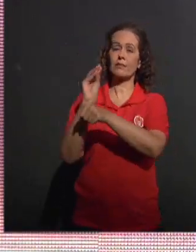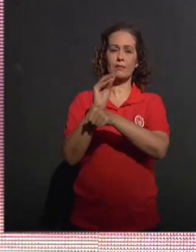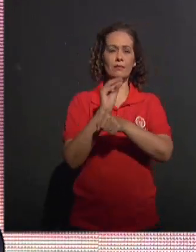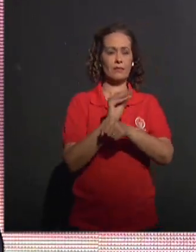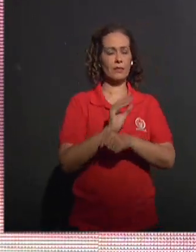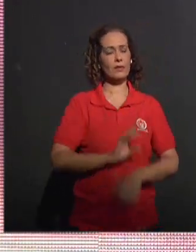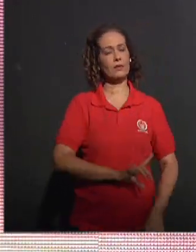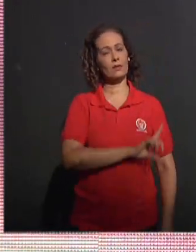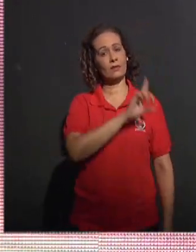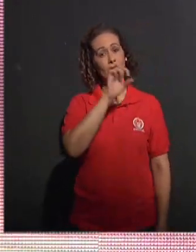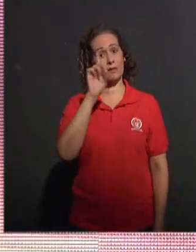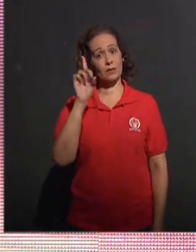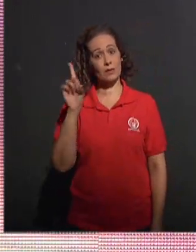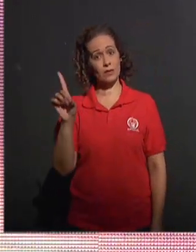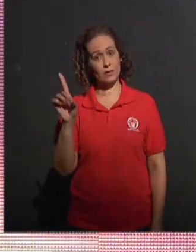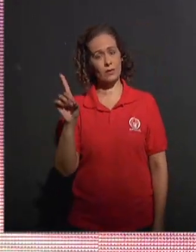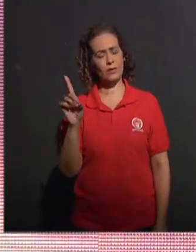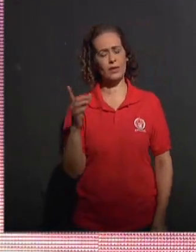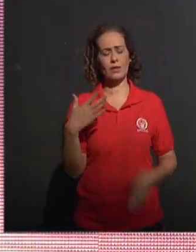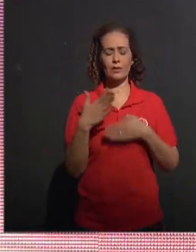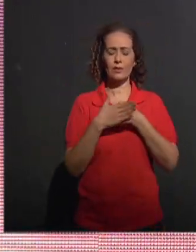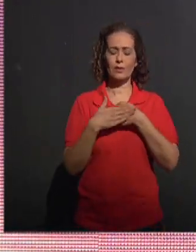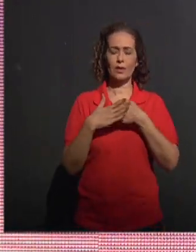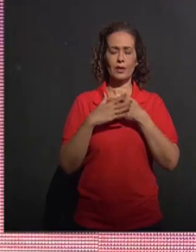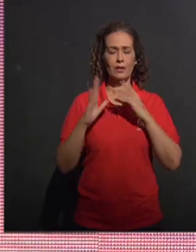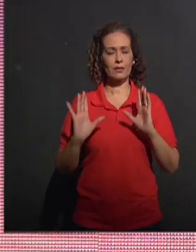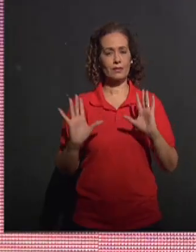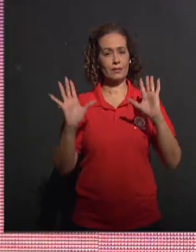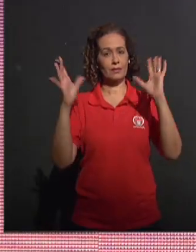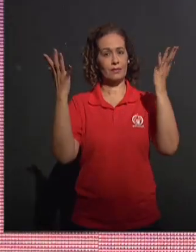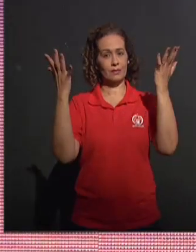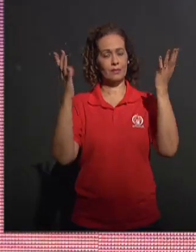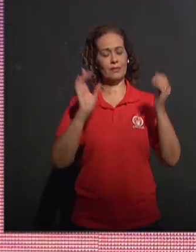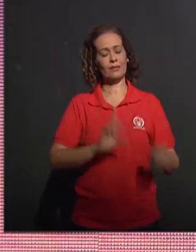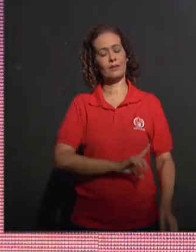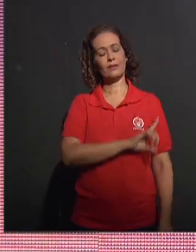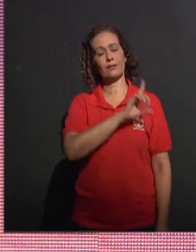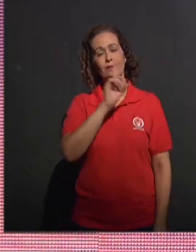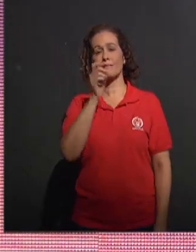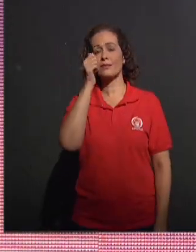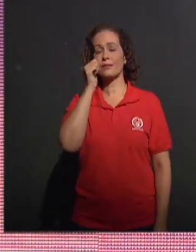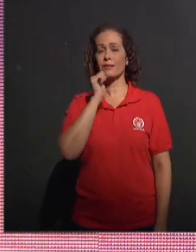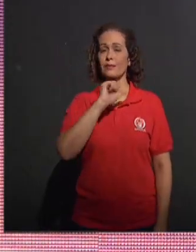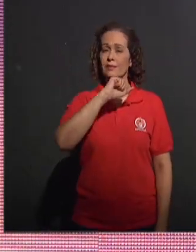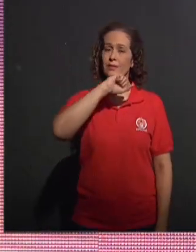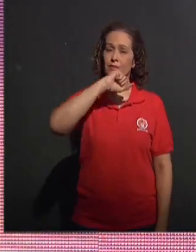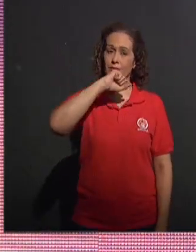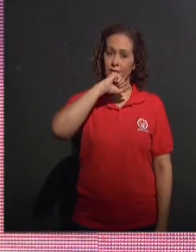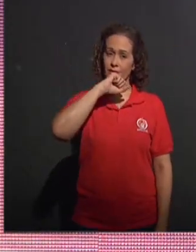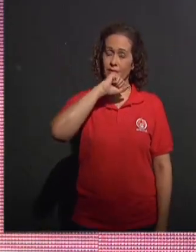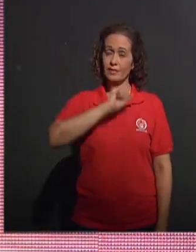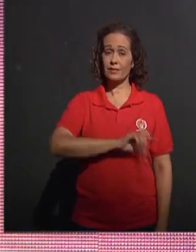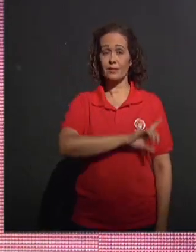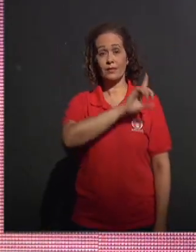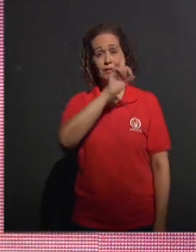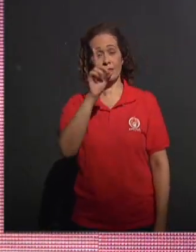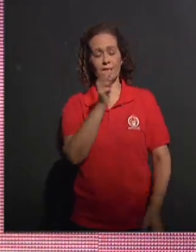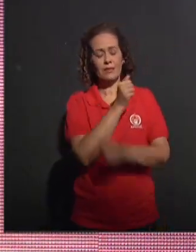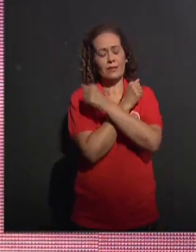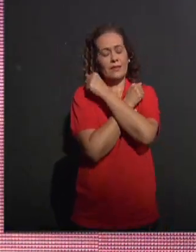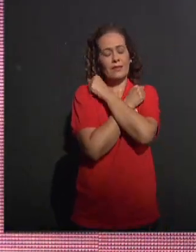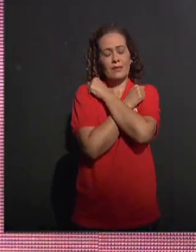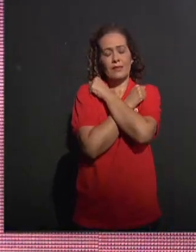celebramos com tanto carinho também o Dia das Mães, um dia de abraços, de